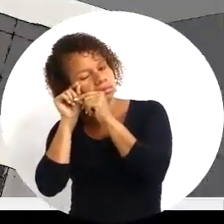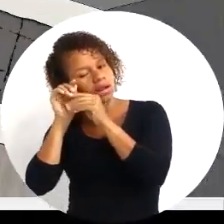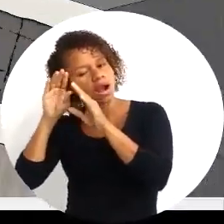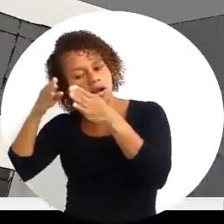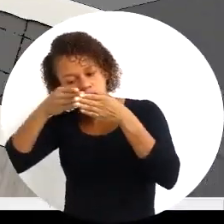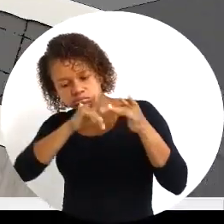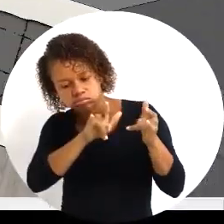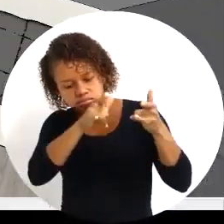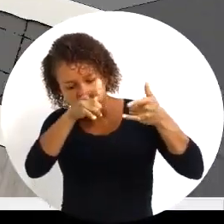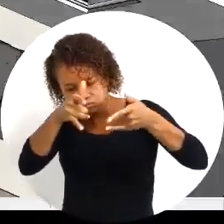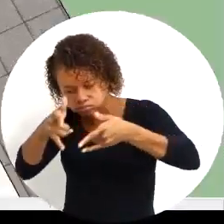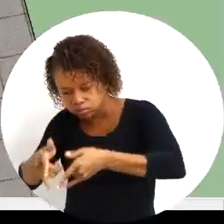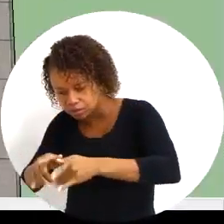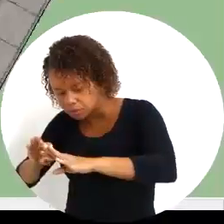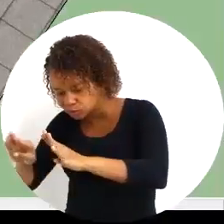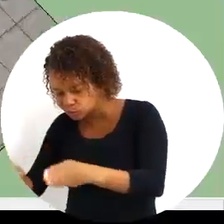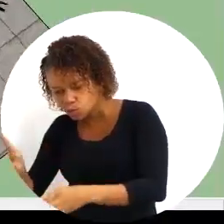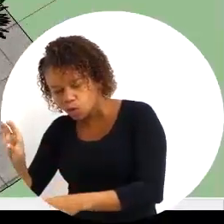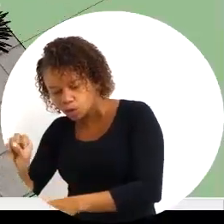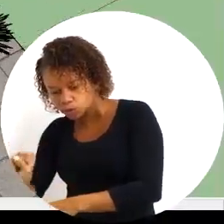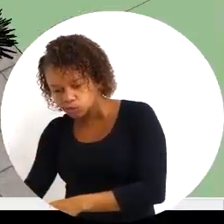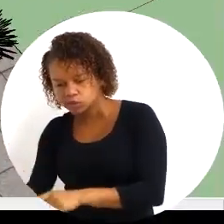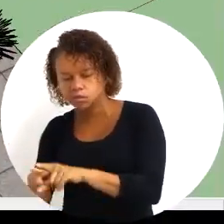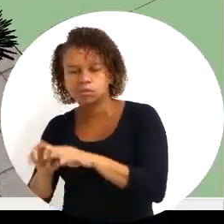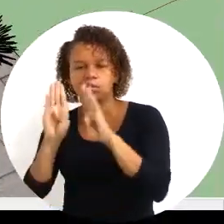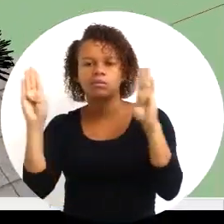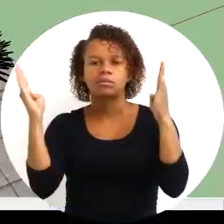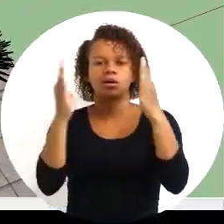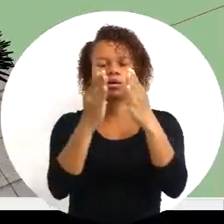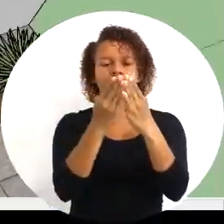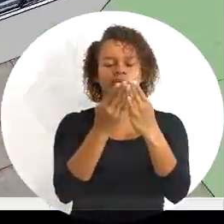a cama de solteiro que nós inserimos e o armário.